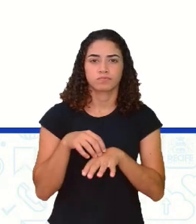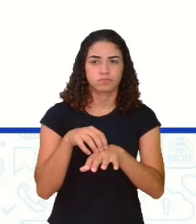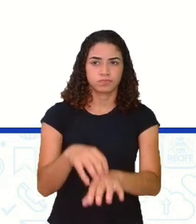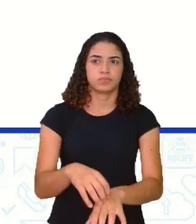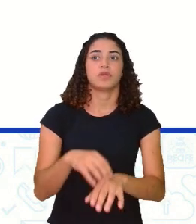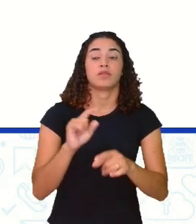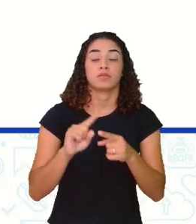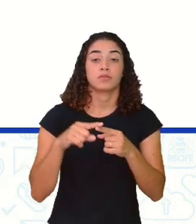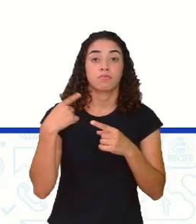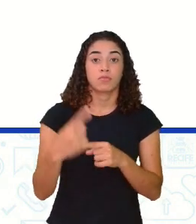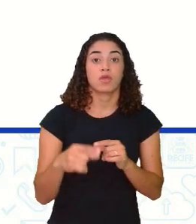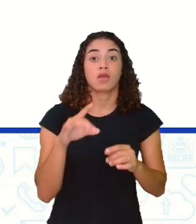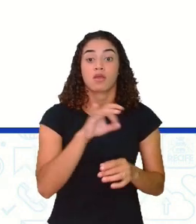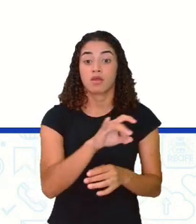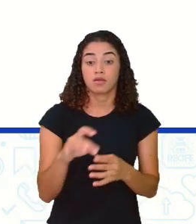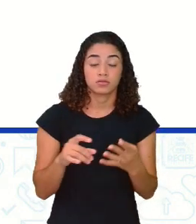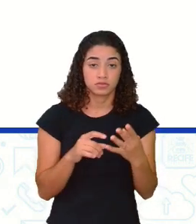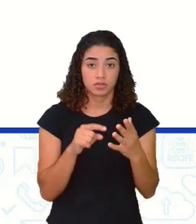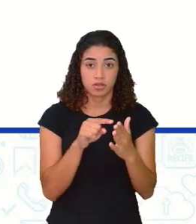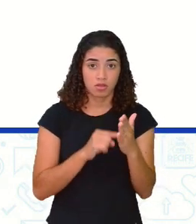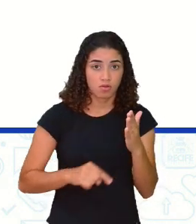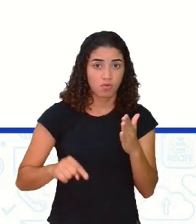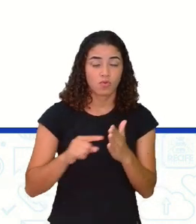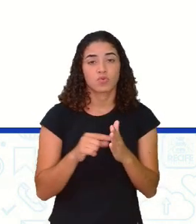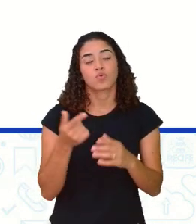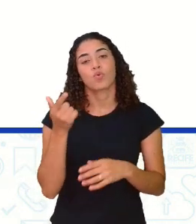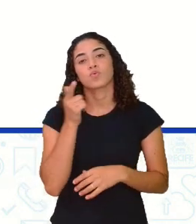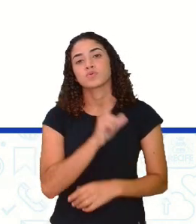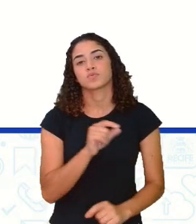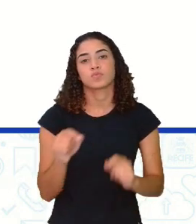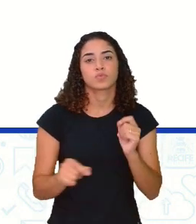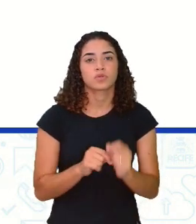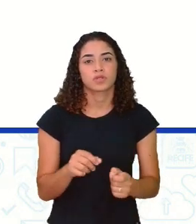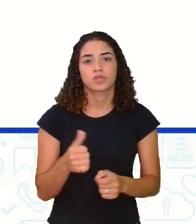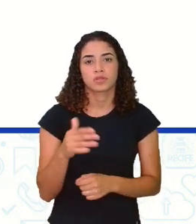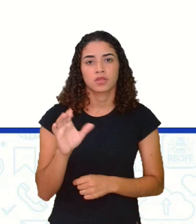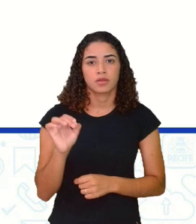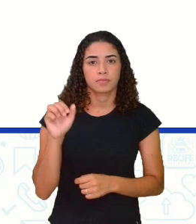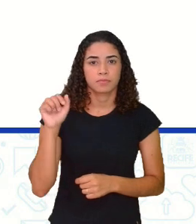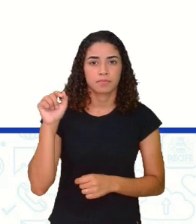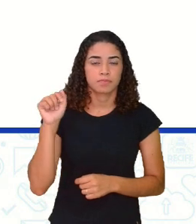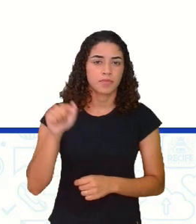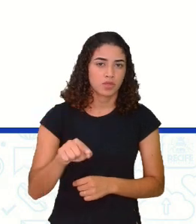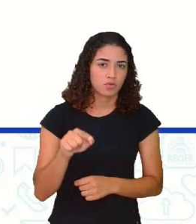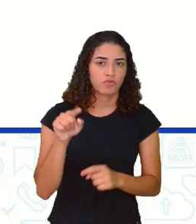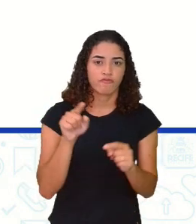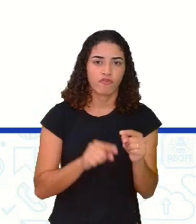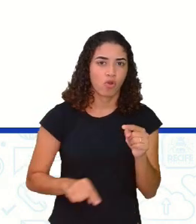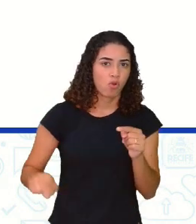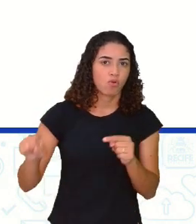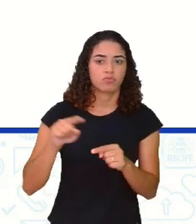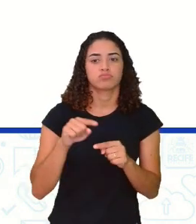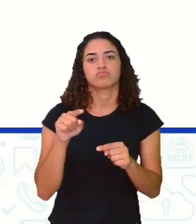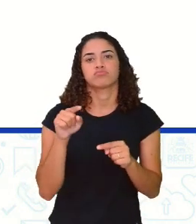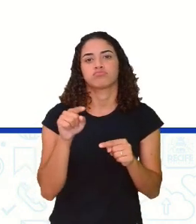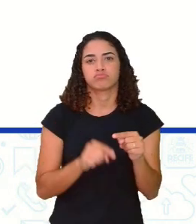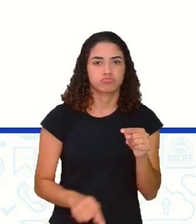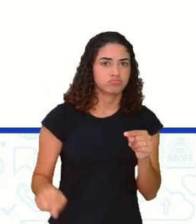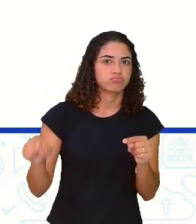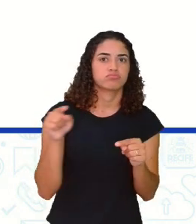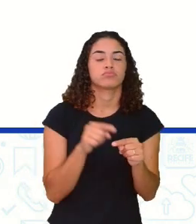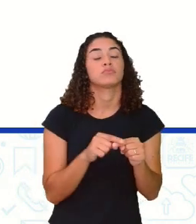roda completou 10.000 voltas? Percebam a questão. O